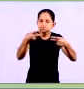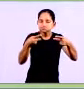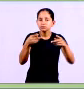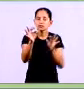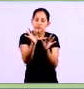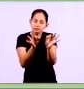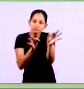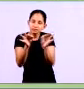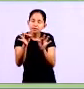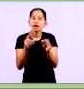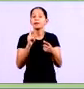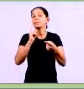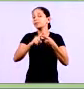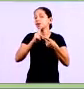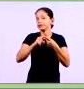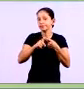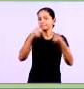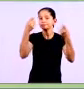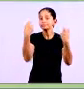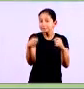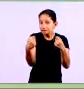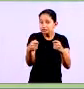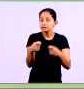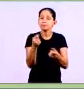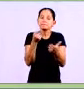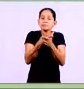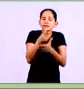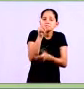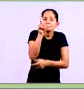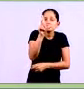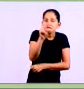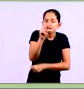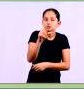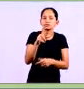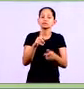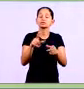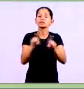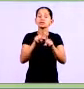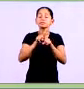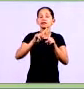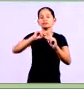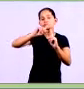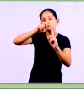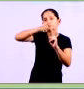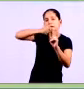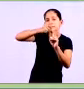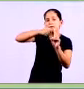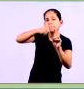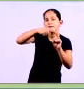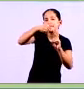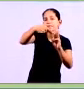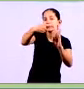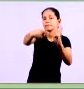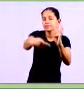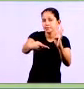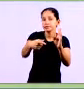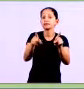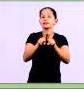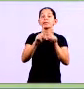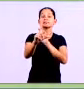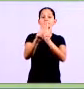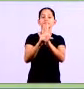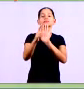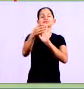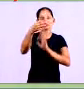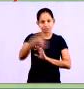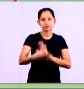E é planejar para quê? É para pagar menos, no maior prazo, tudo dentro da legalidade, ou